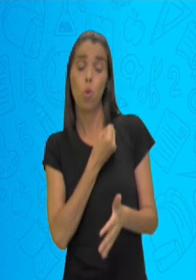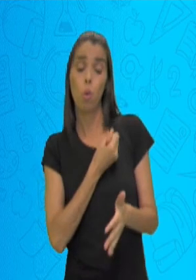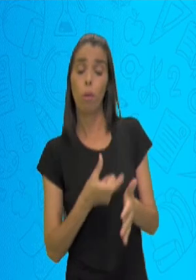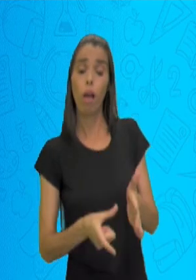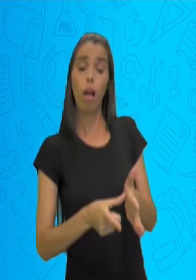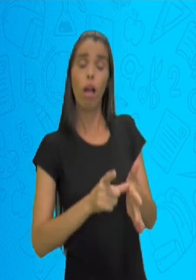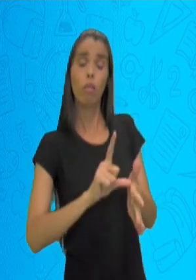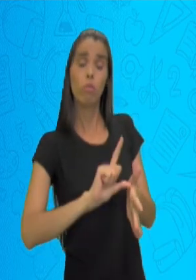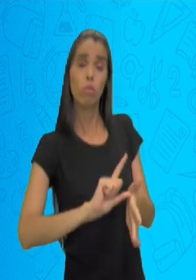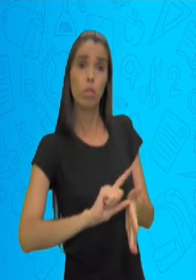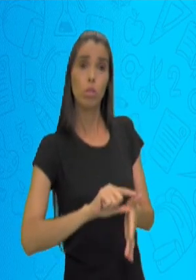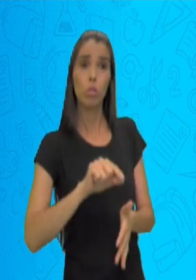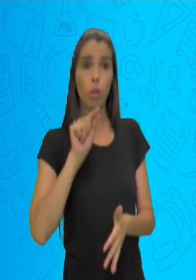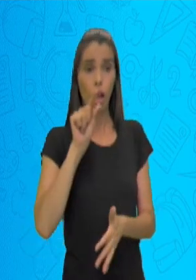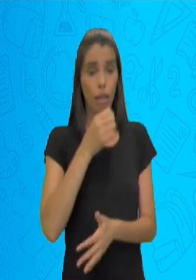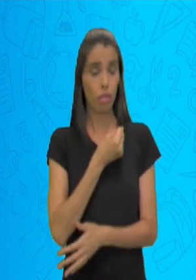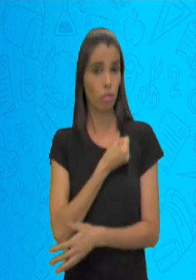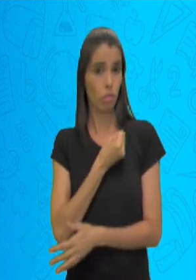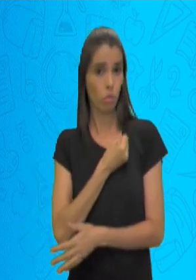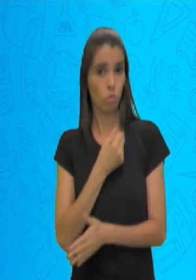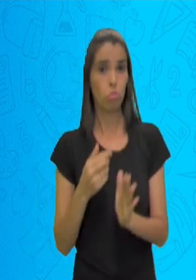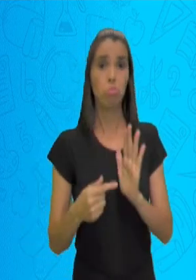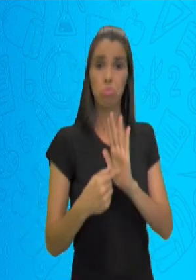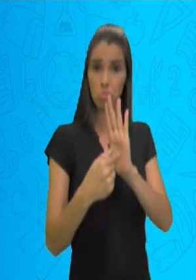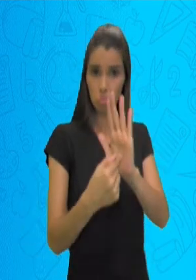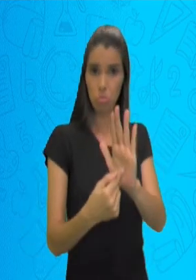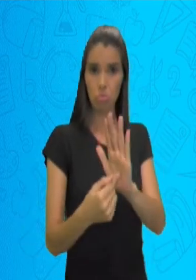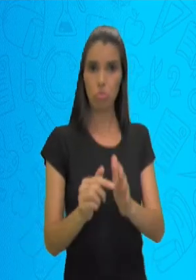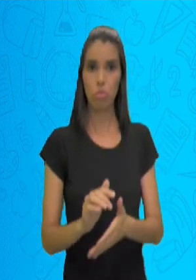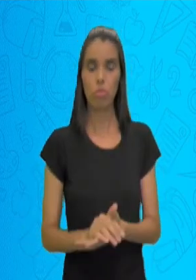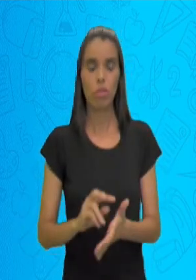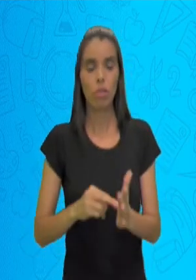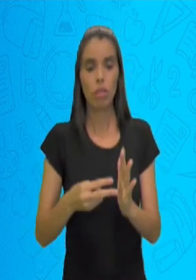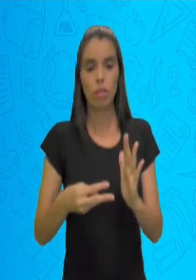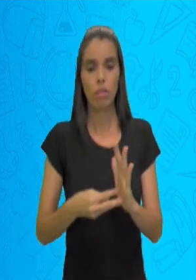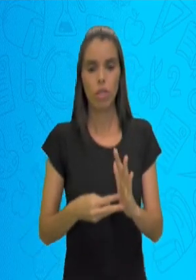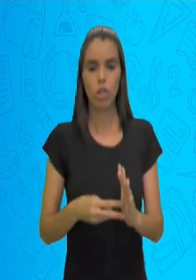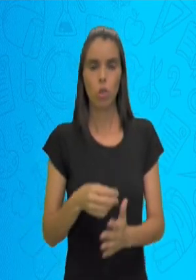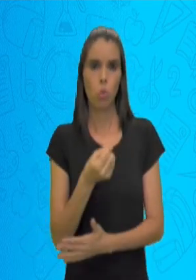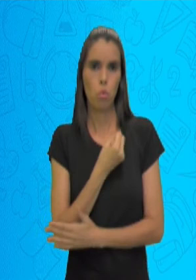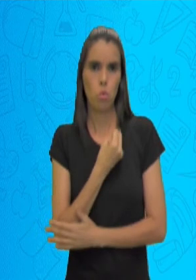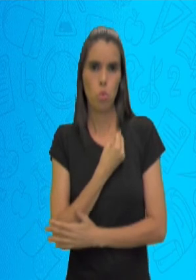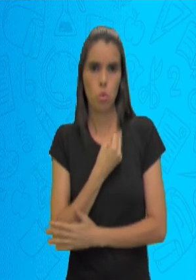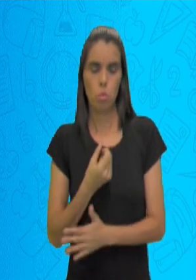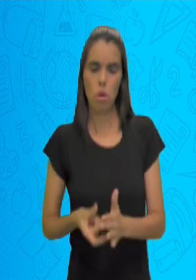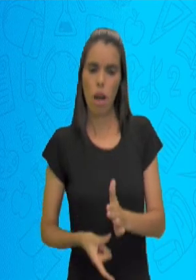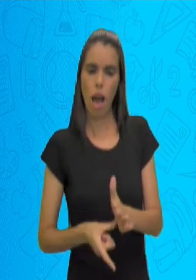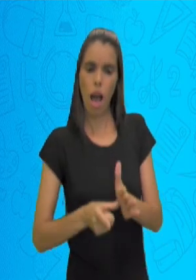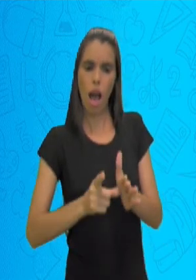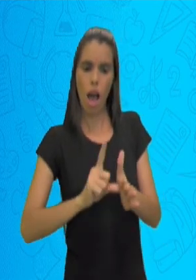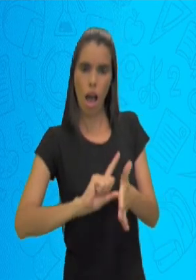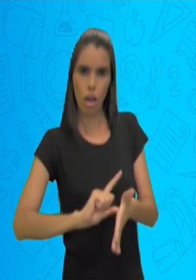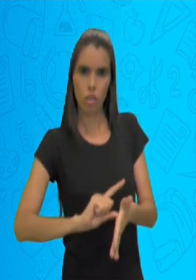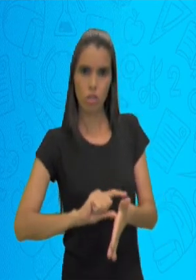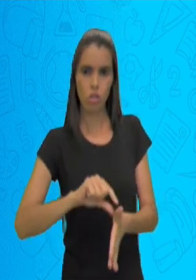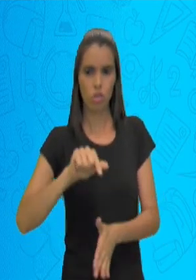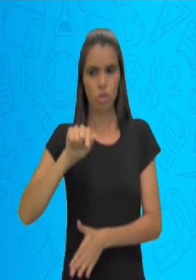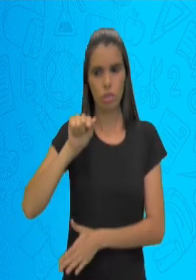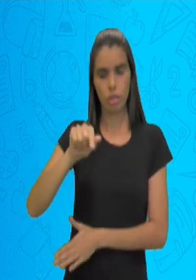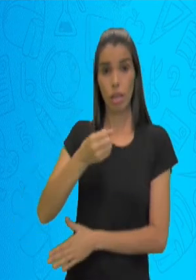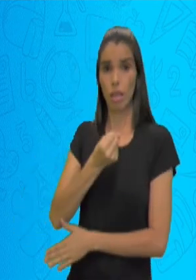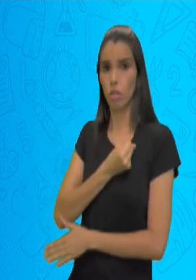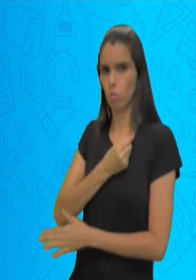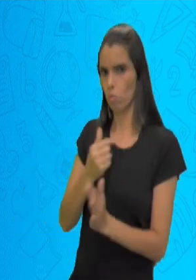É simplesmente o número que vem antes deste número. Então, nós vamos observar